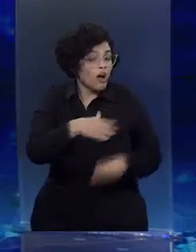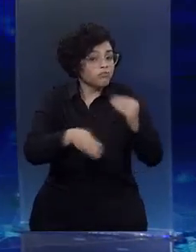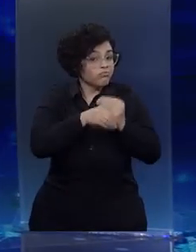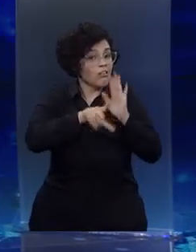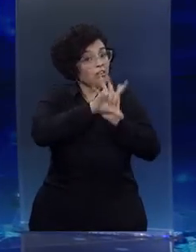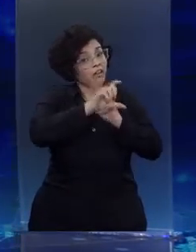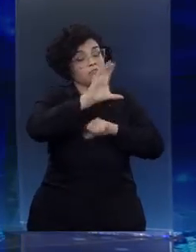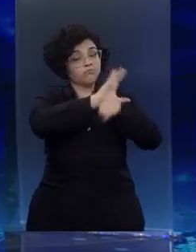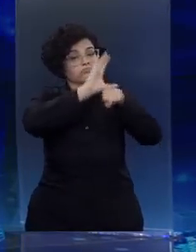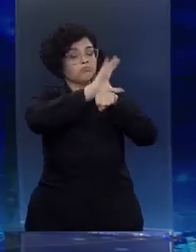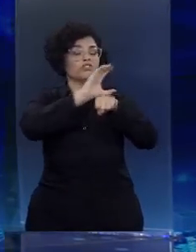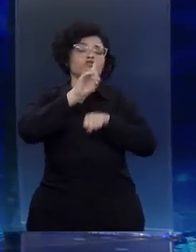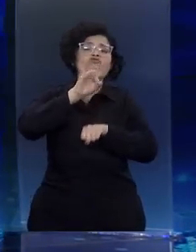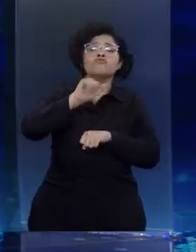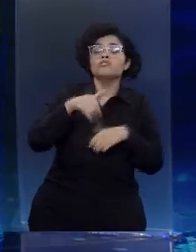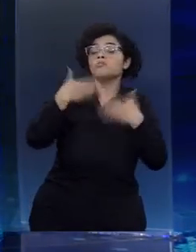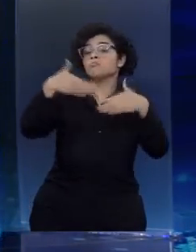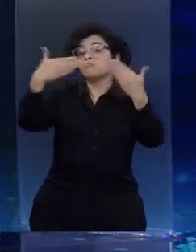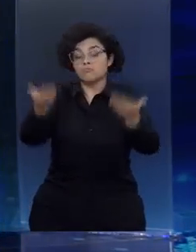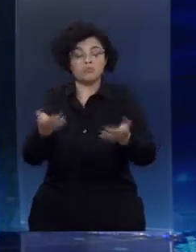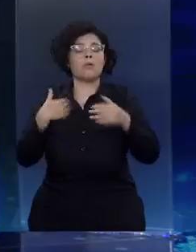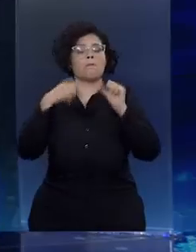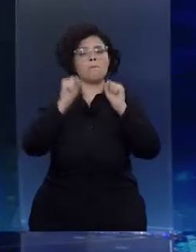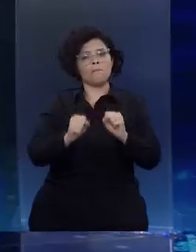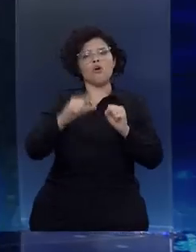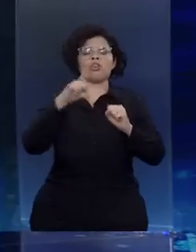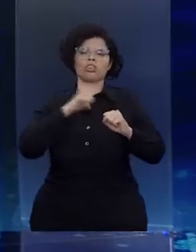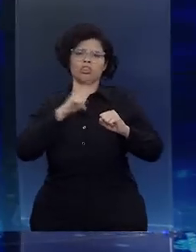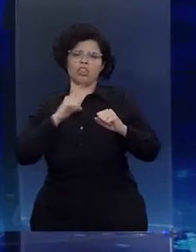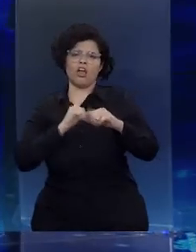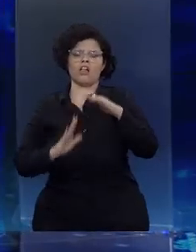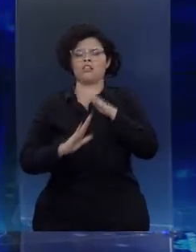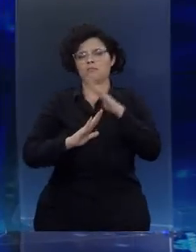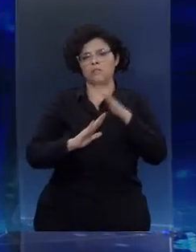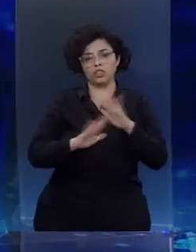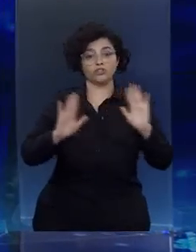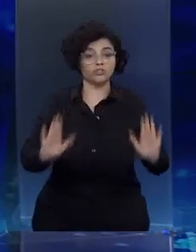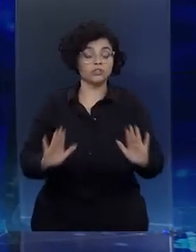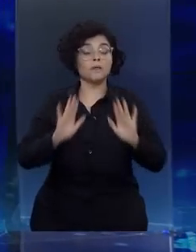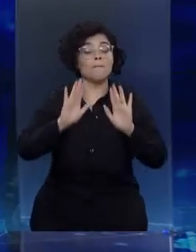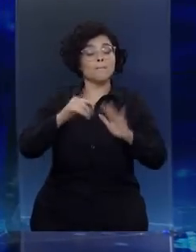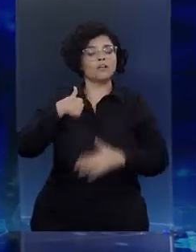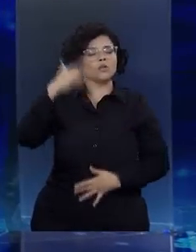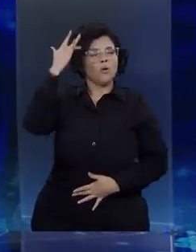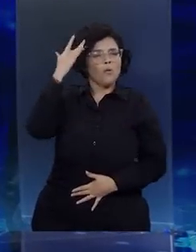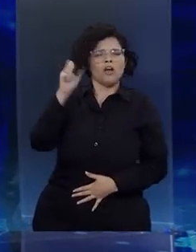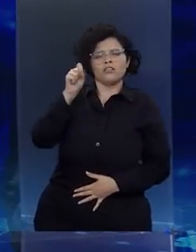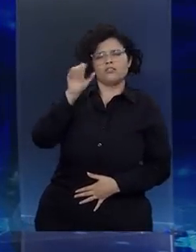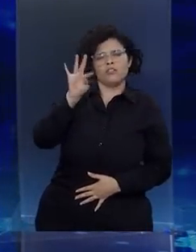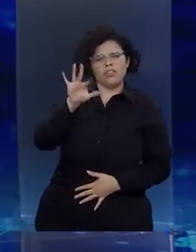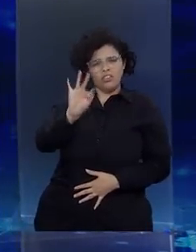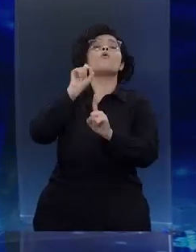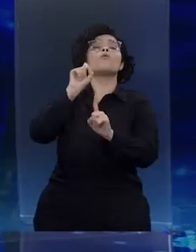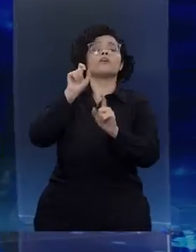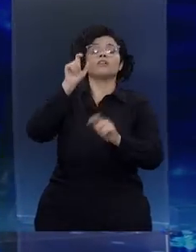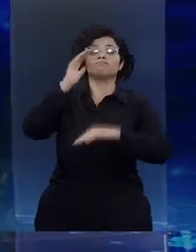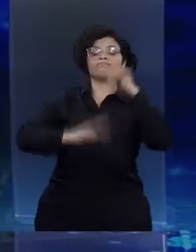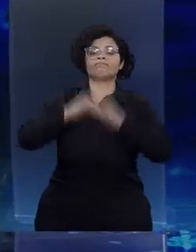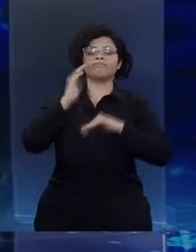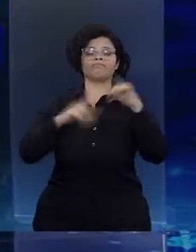quem sabe ter mandato ou não, quem sabe as pessoas têm uma limitação maior. Mas eu acho que a Suprema Corte tem que ser escolhida por